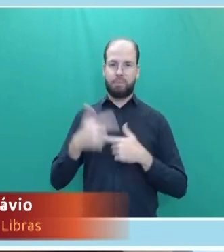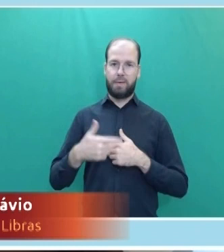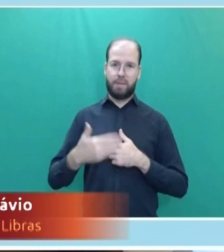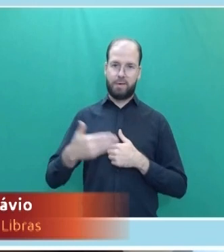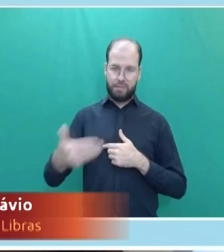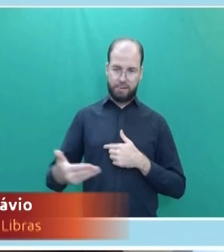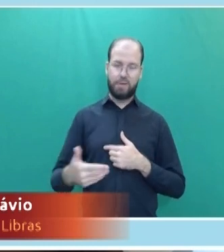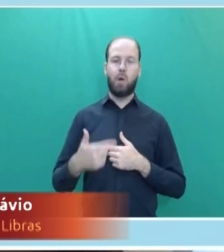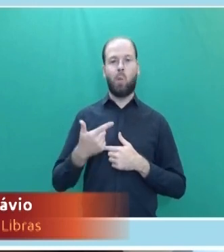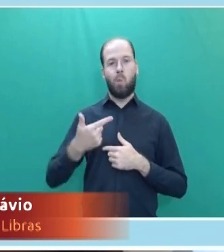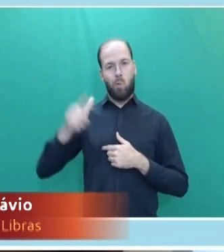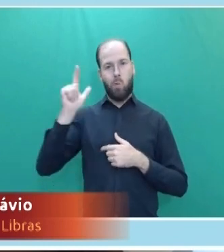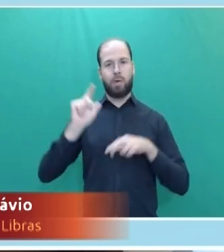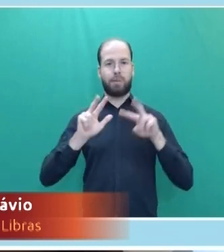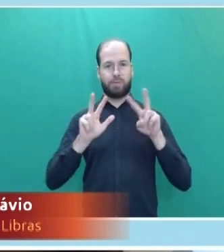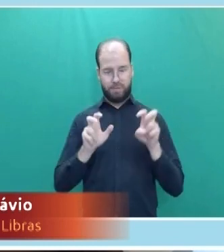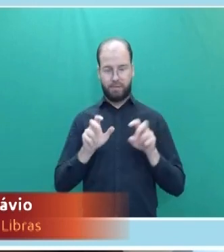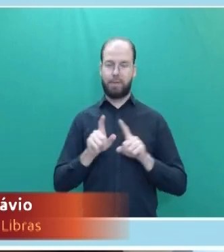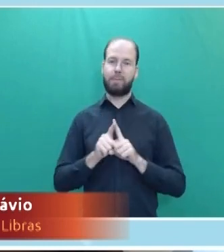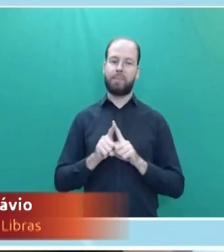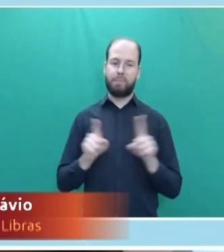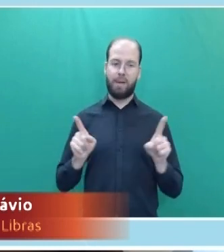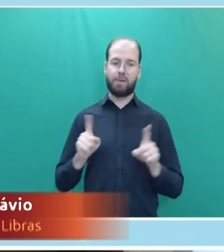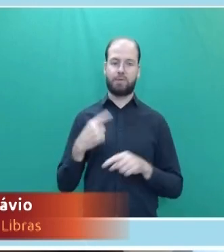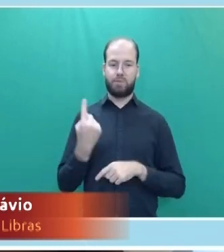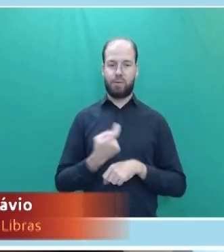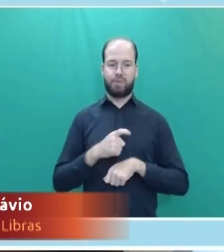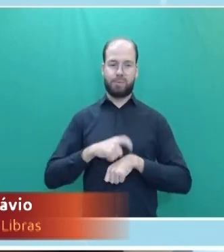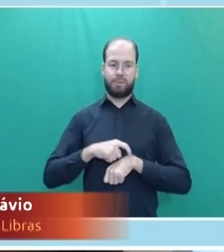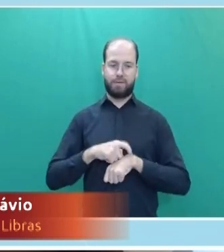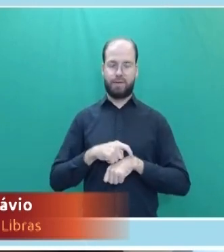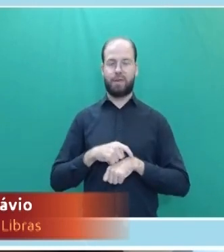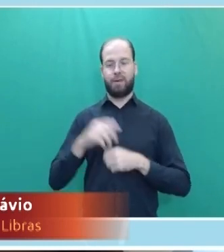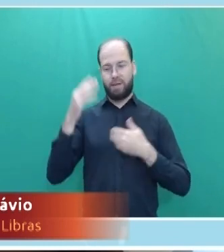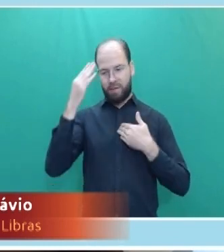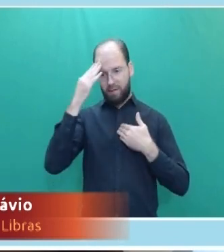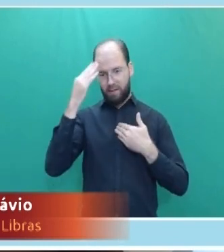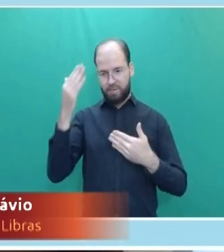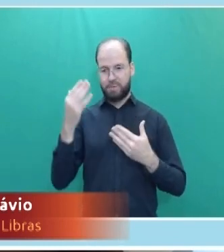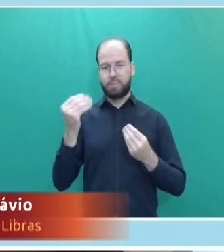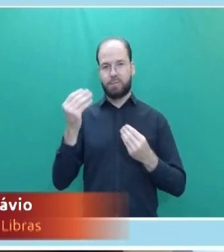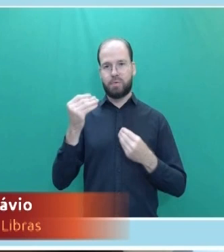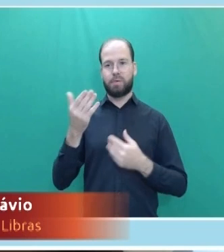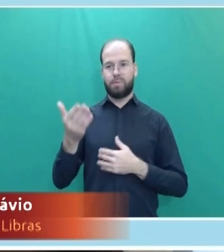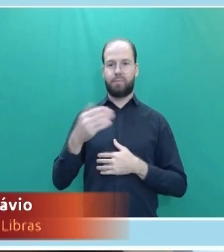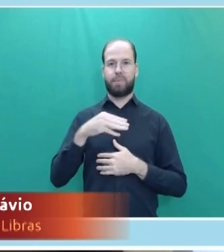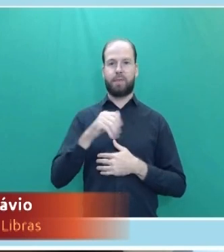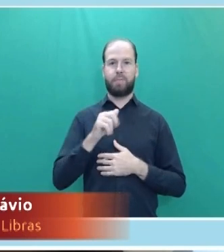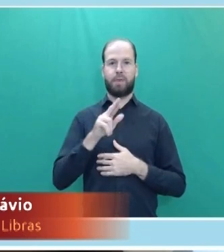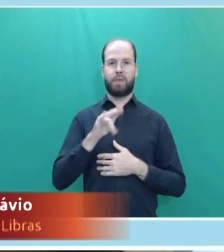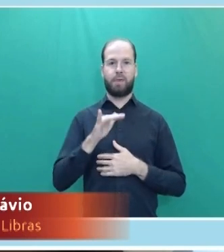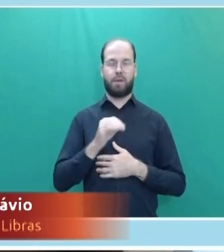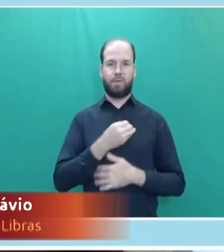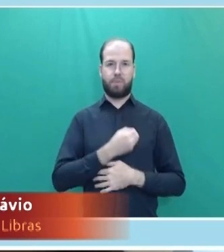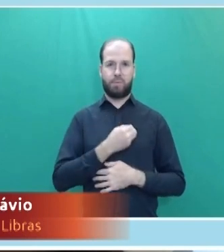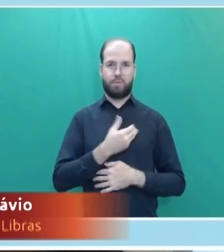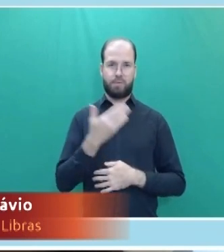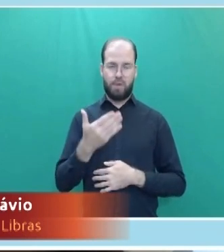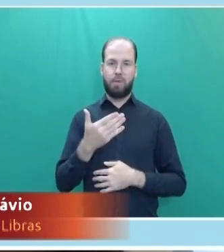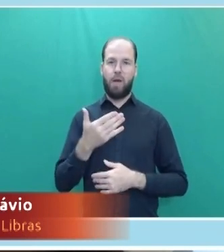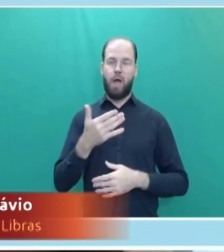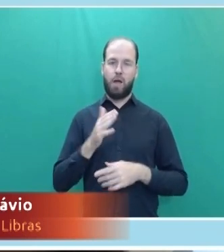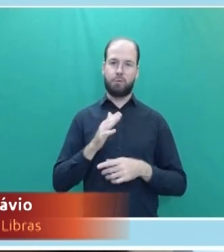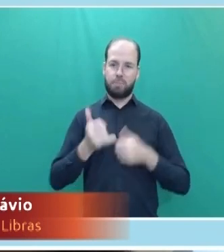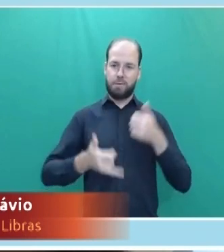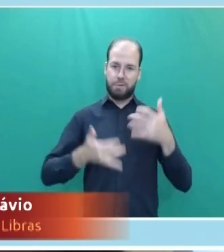poderia tocar ao longo do programa, mas como nosso tempo está chegando ao fim, queria agradecer. Muito obrigada, Mário, pela sua presença, pelas suas